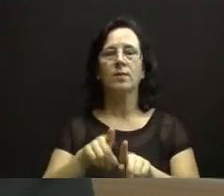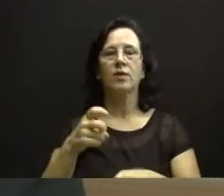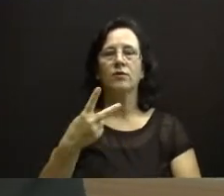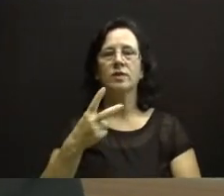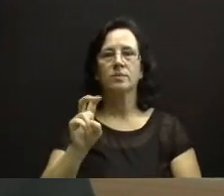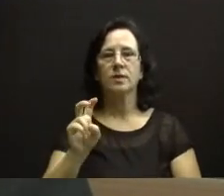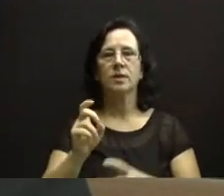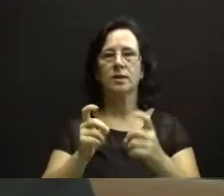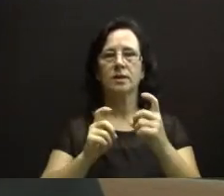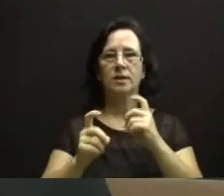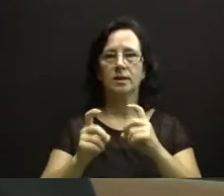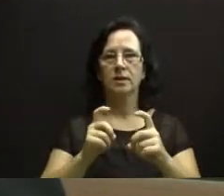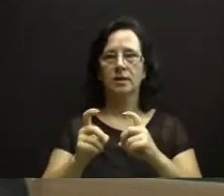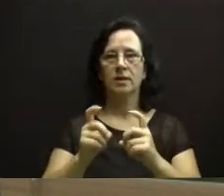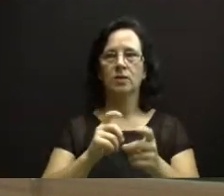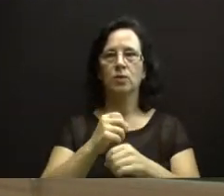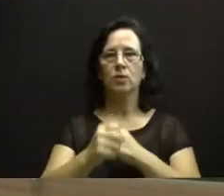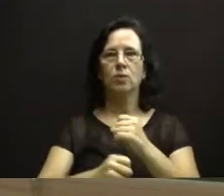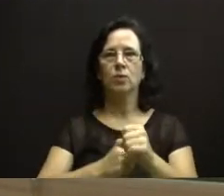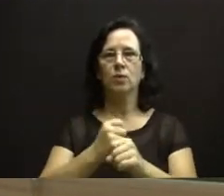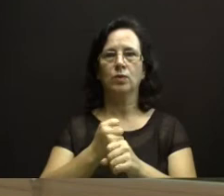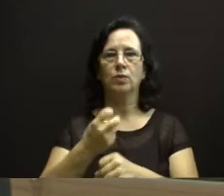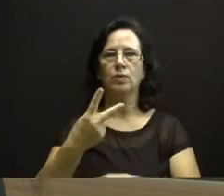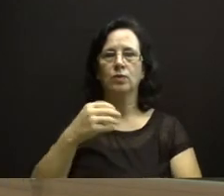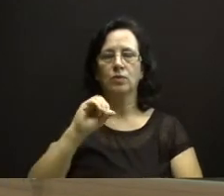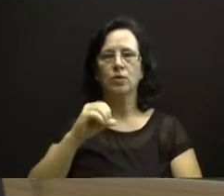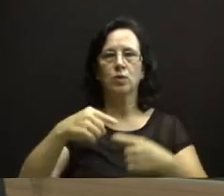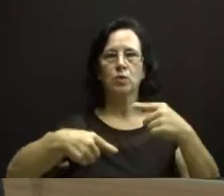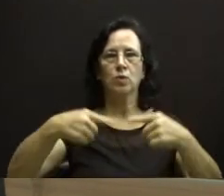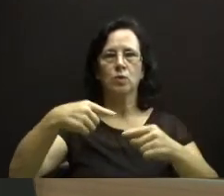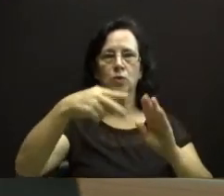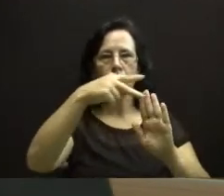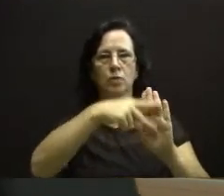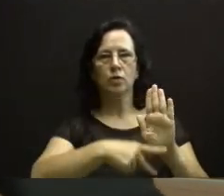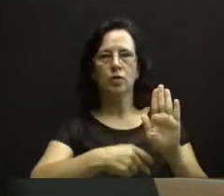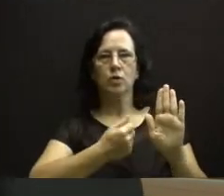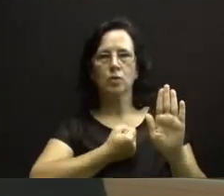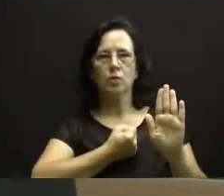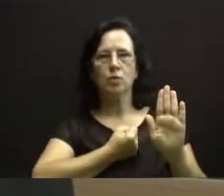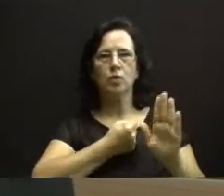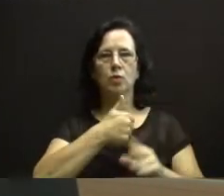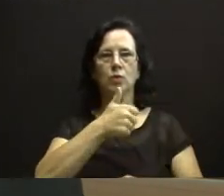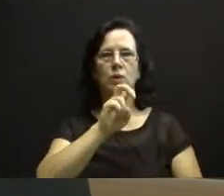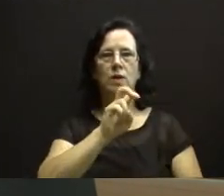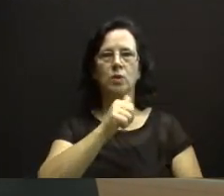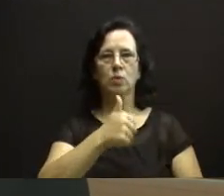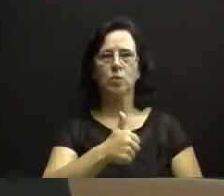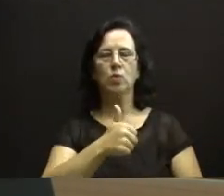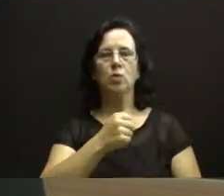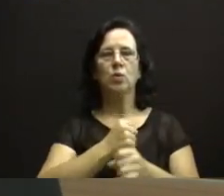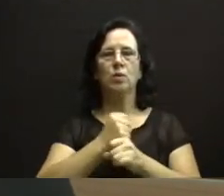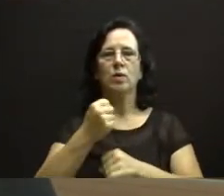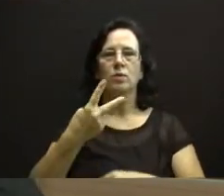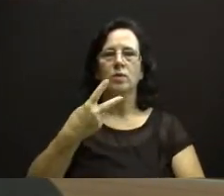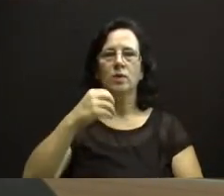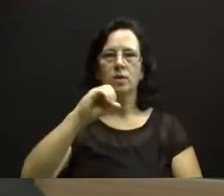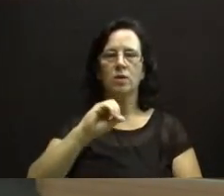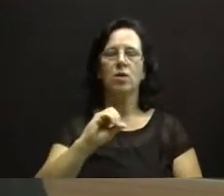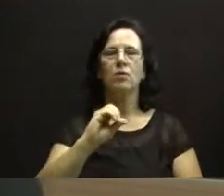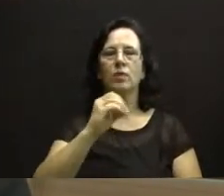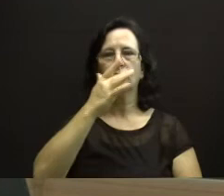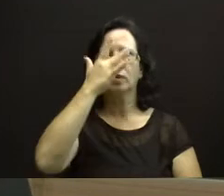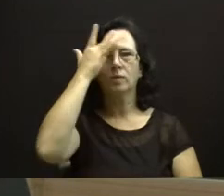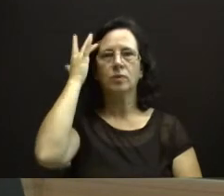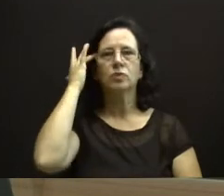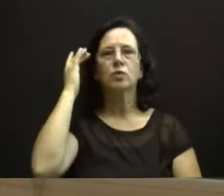sessão extraordinária que discute o projeto de lei 015 barra 2019 a todos que nos